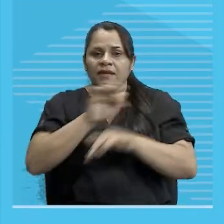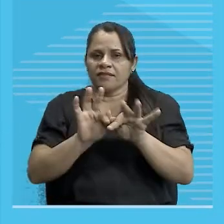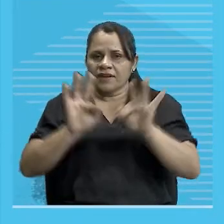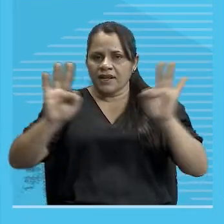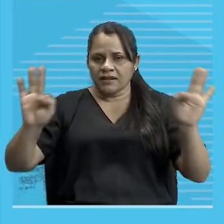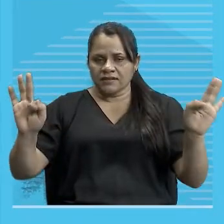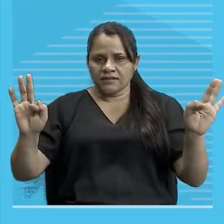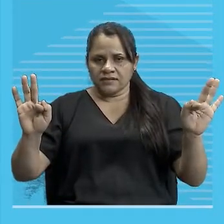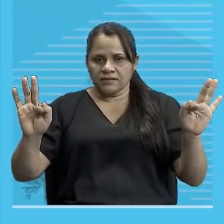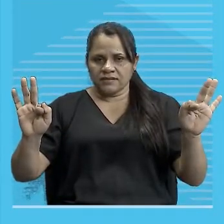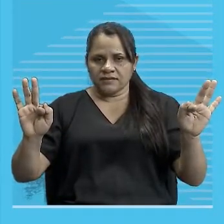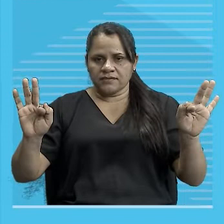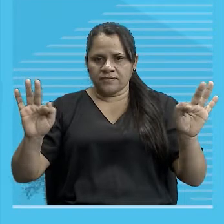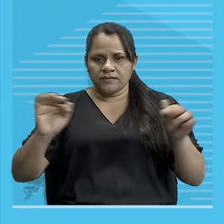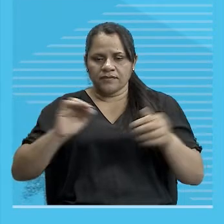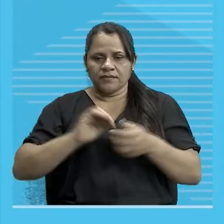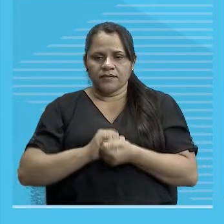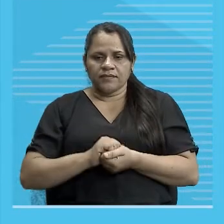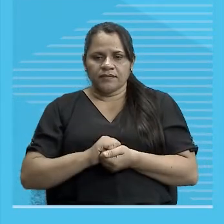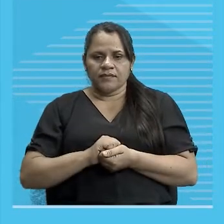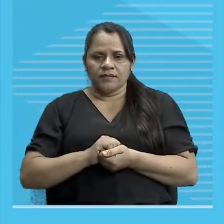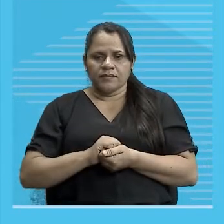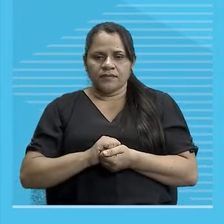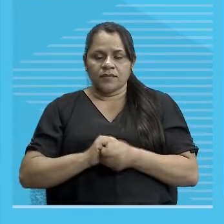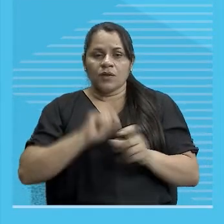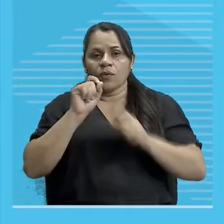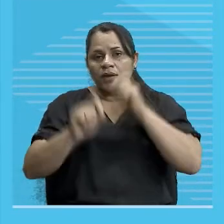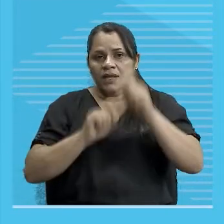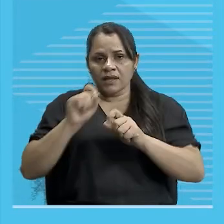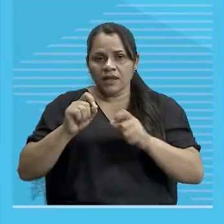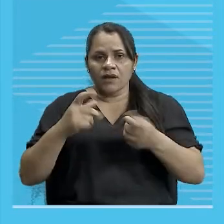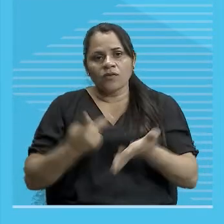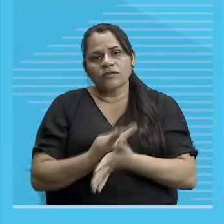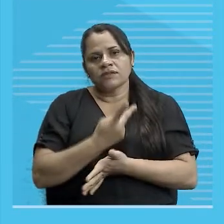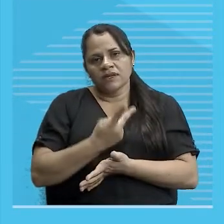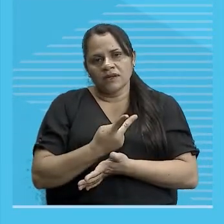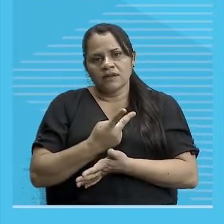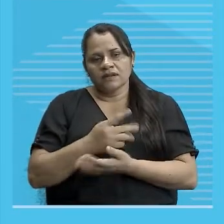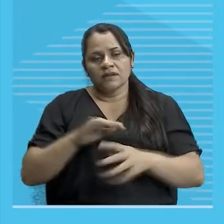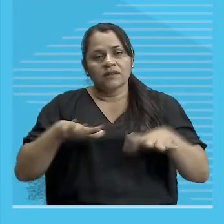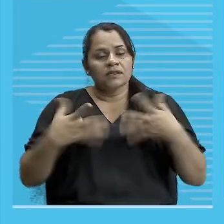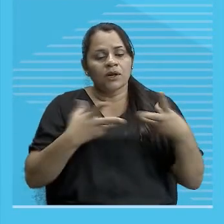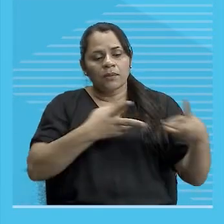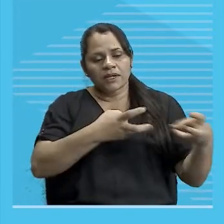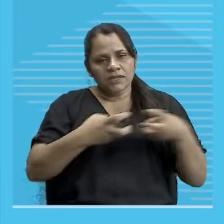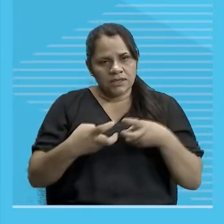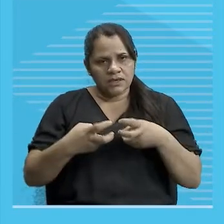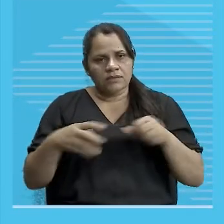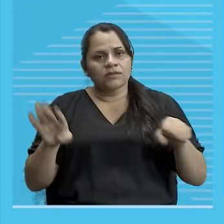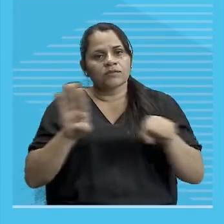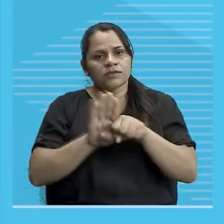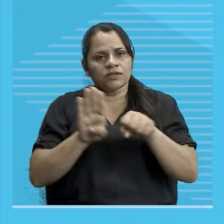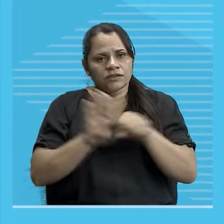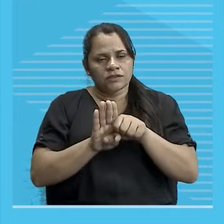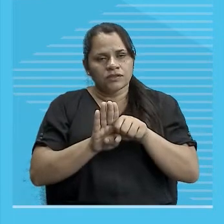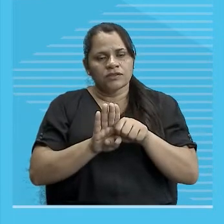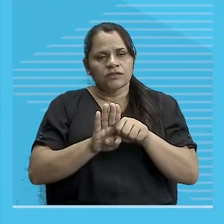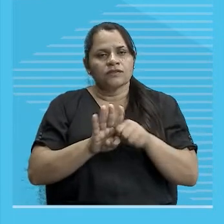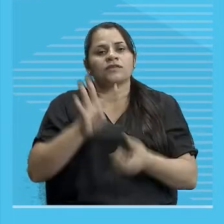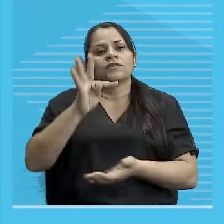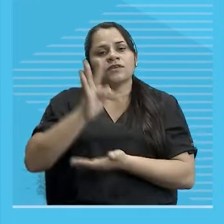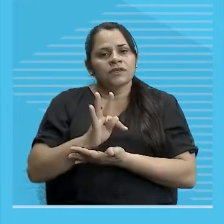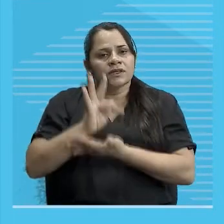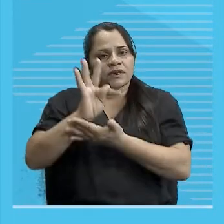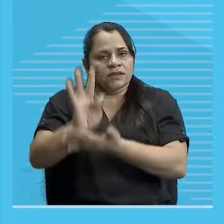Siga-me, nenês. O que que acontece? Veja como o substantivo Teresina, ele repele